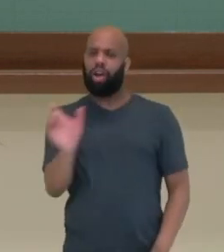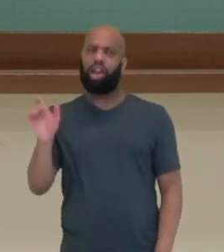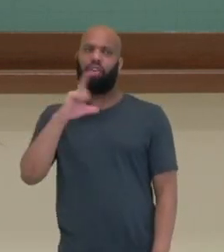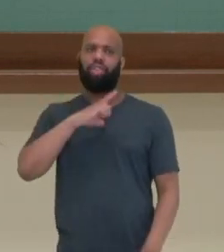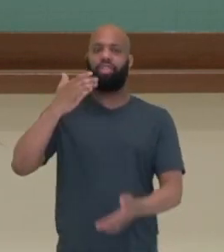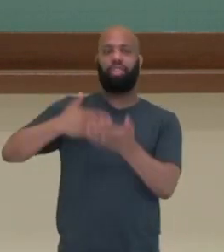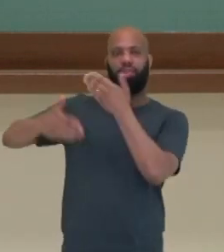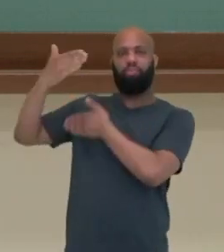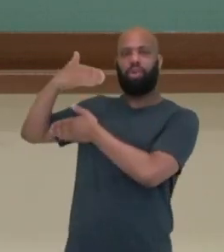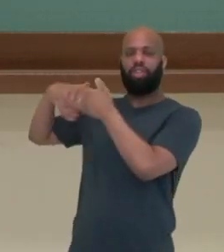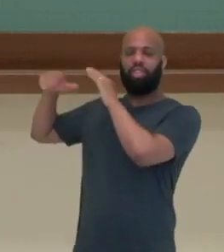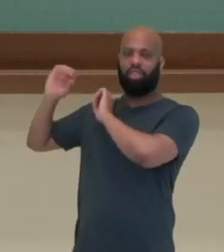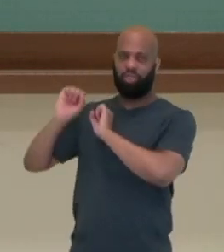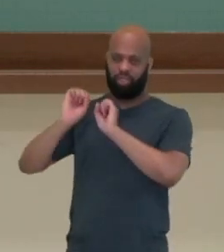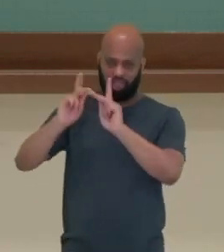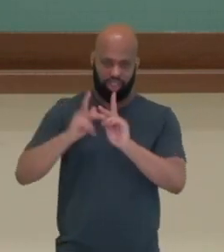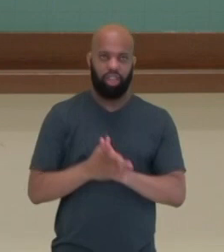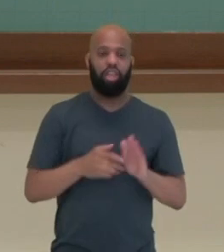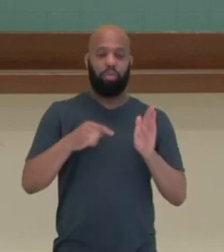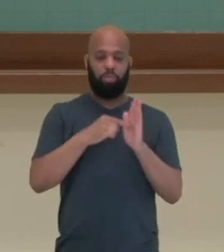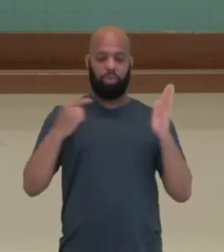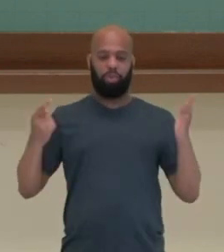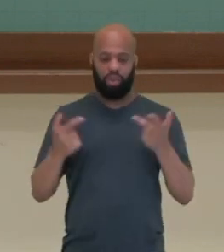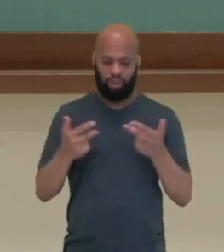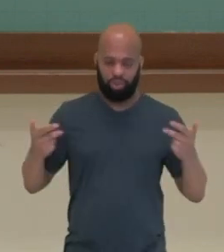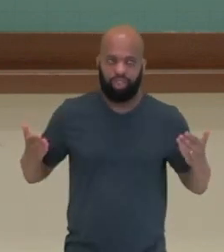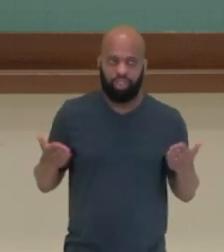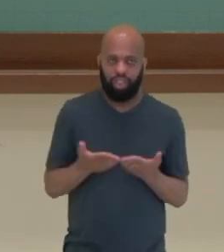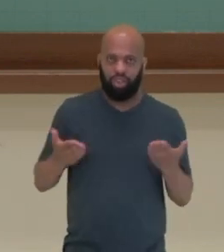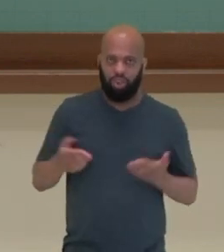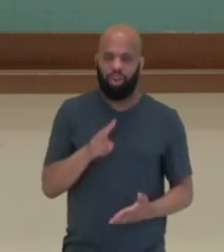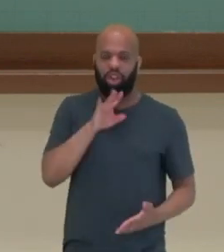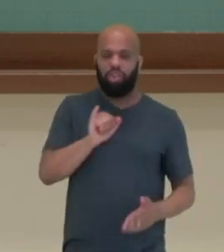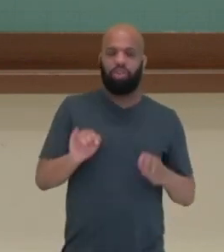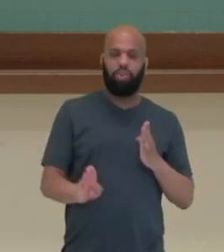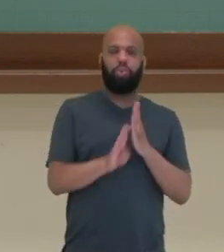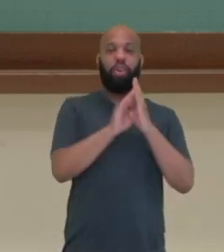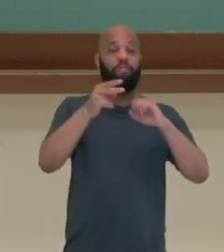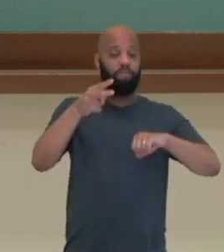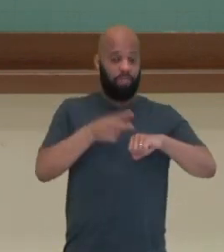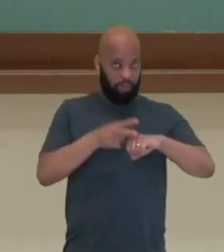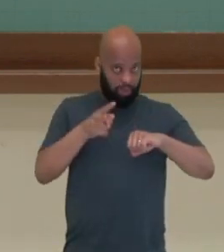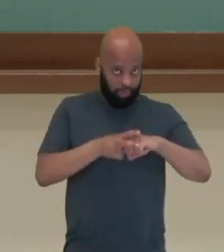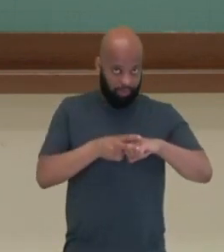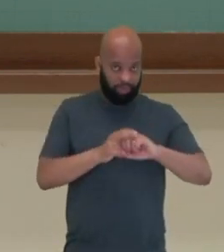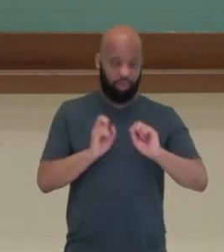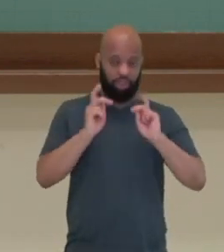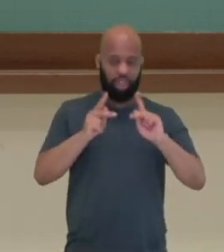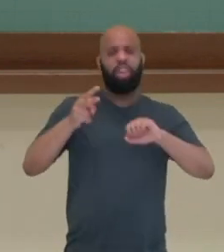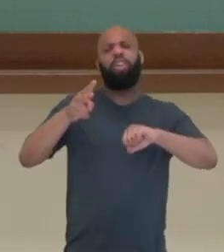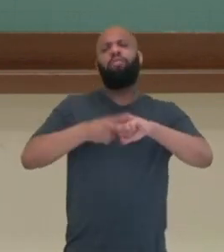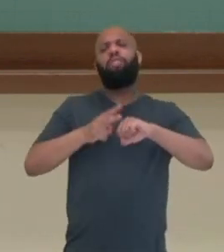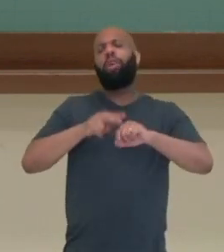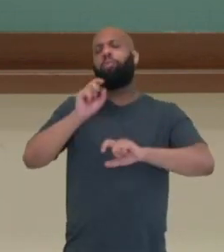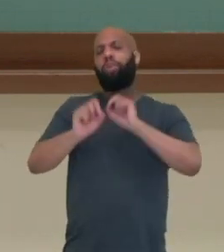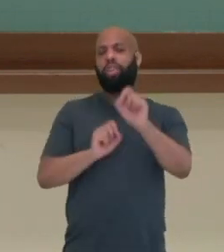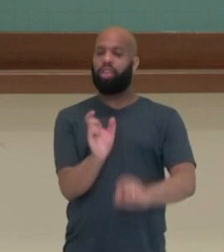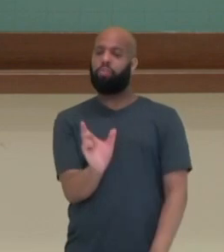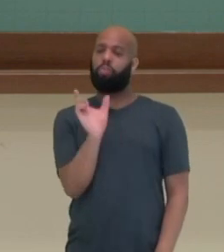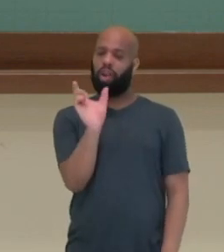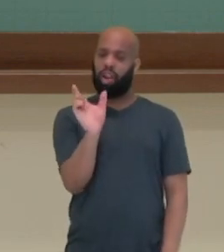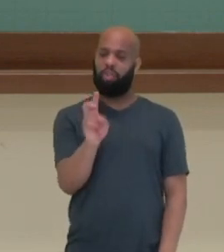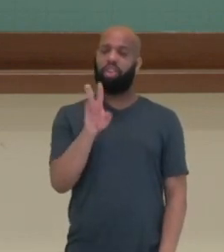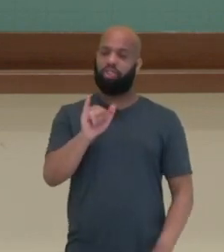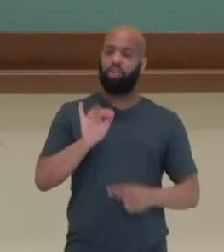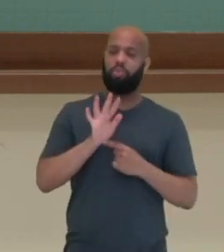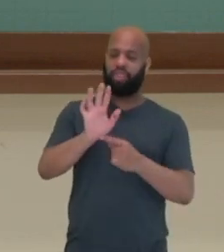no pretérito. Primeiro passo, vamos identificar os verbos. Lembrando que verbo é a palavra que